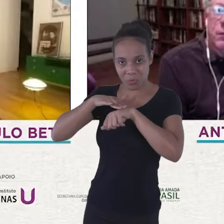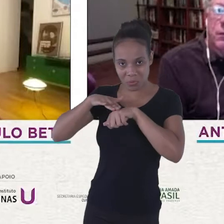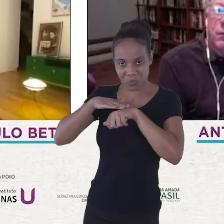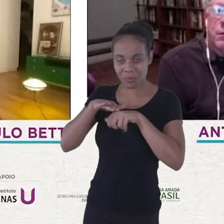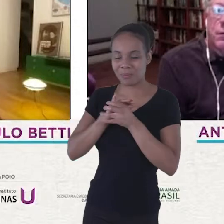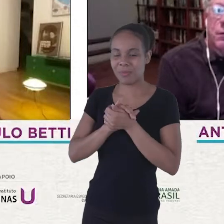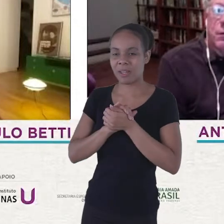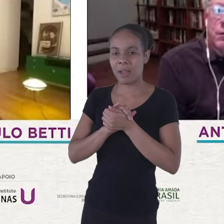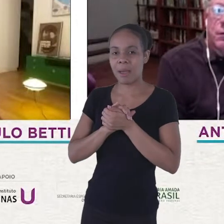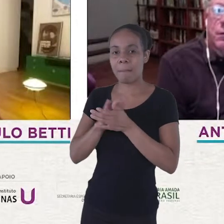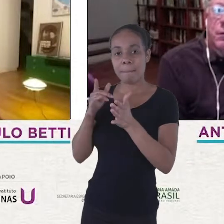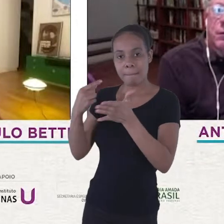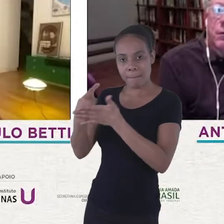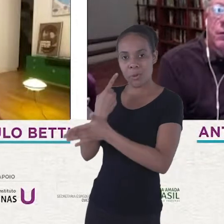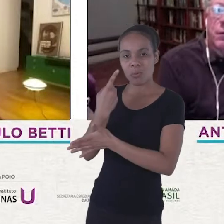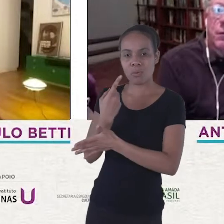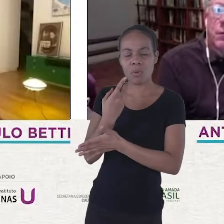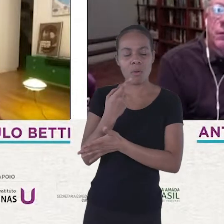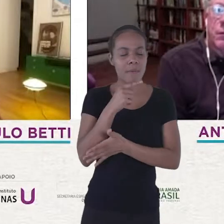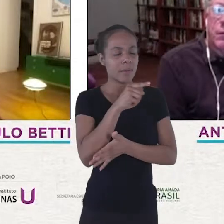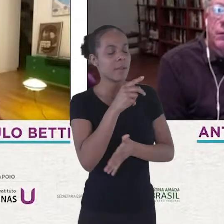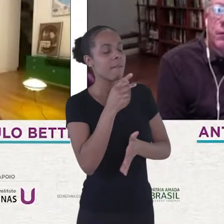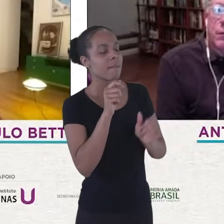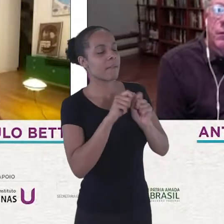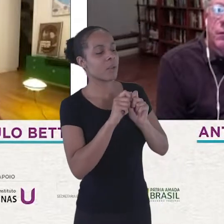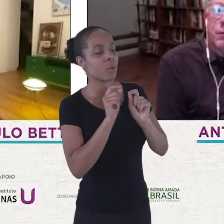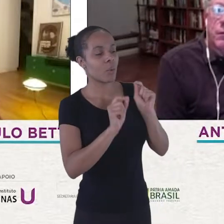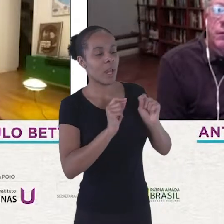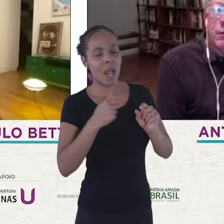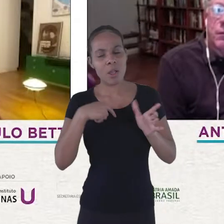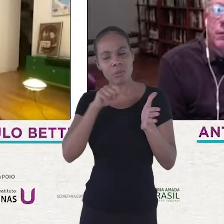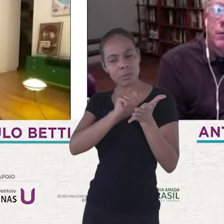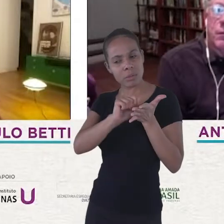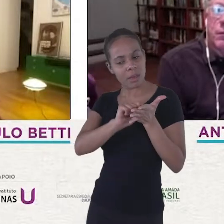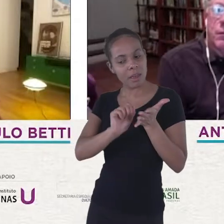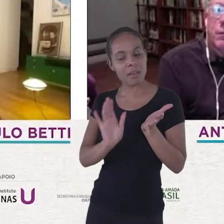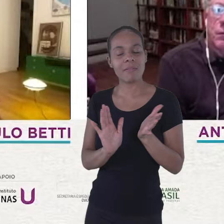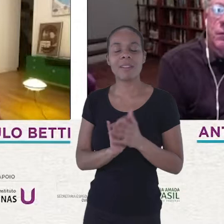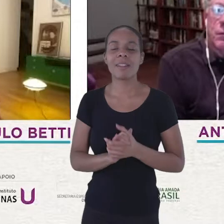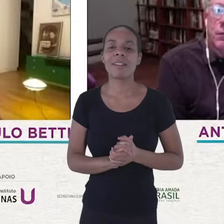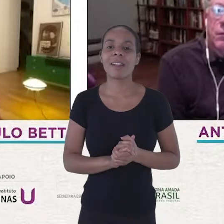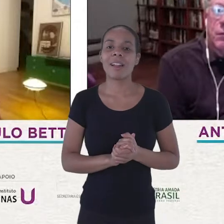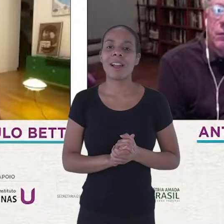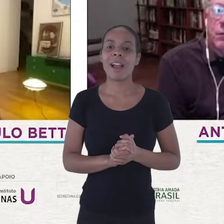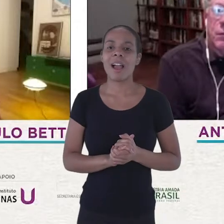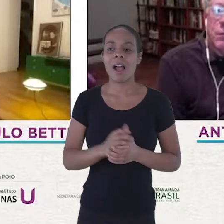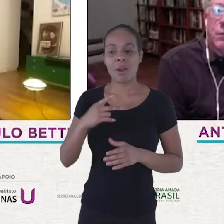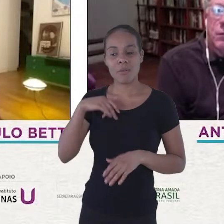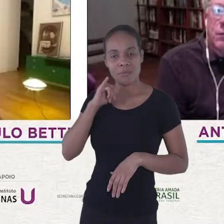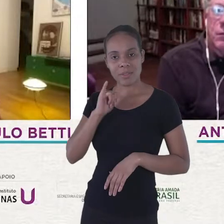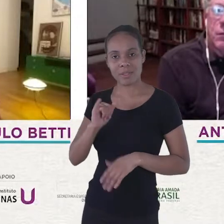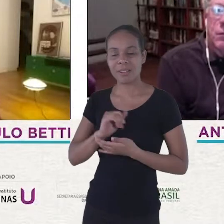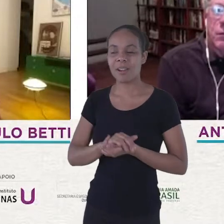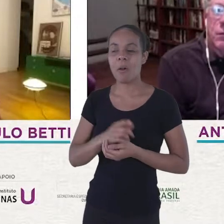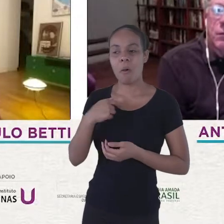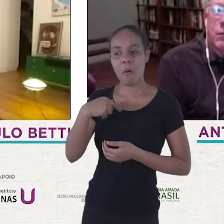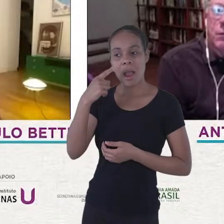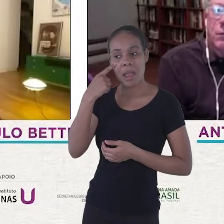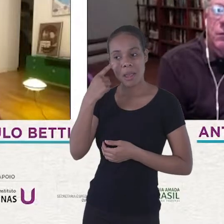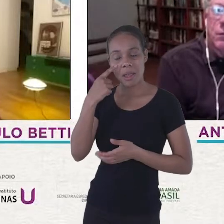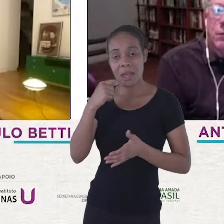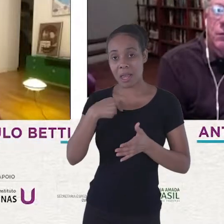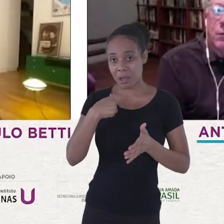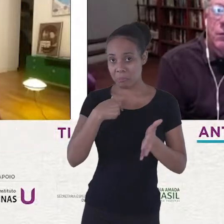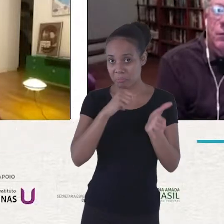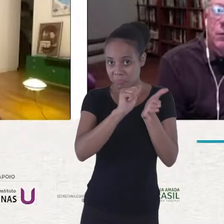escrevendo, não sei o quê, ele falou, eu queria ler, papai. Eu falei, Cacá, eu sou meio rascunheira. Eu mandei o